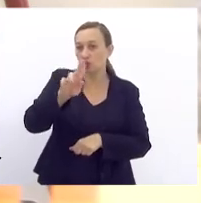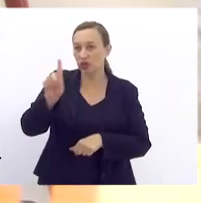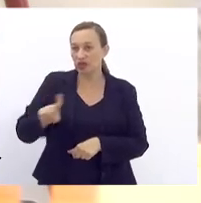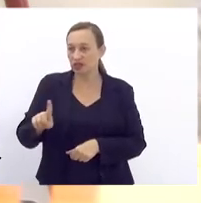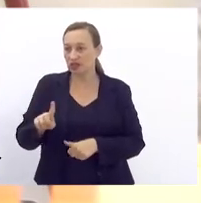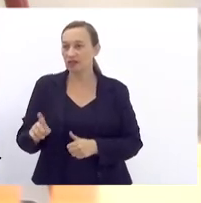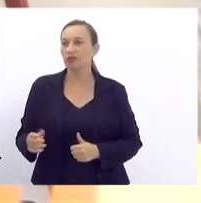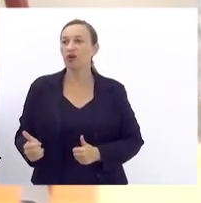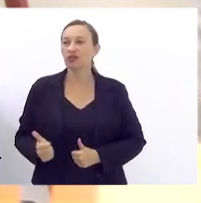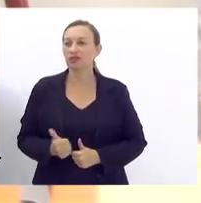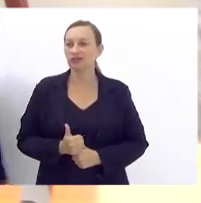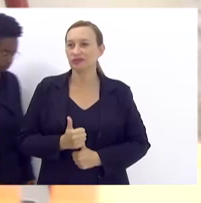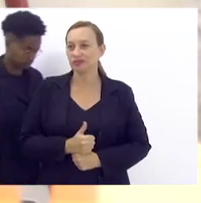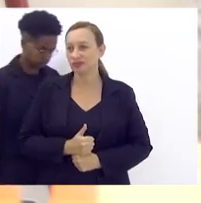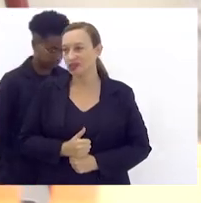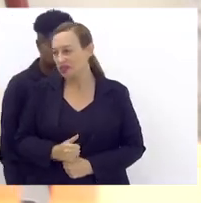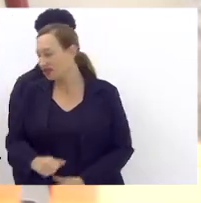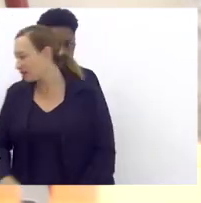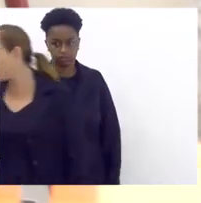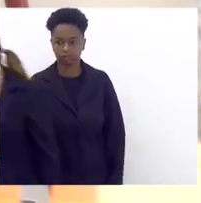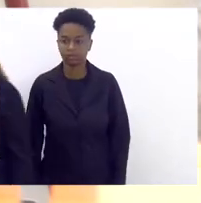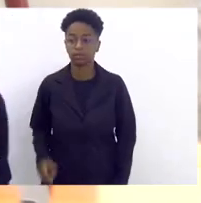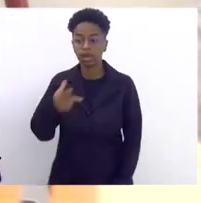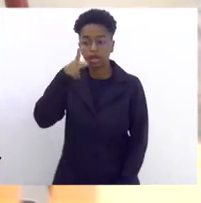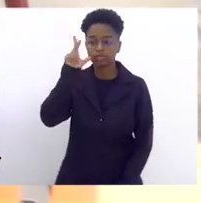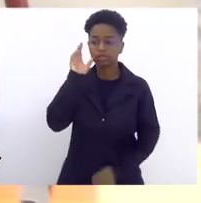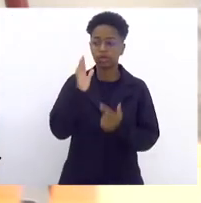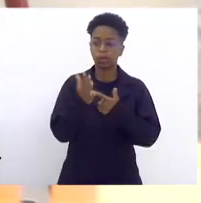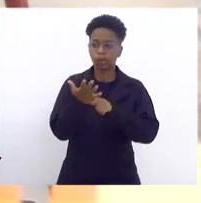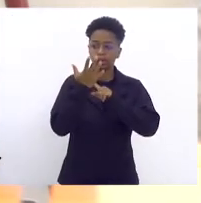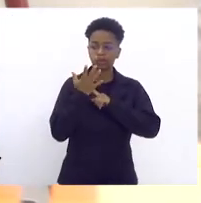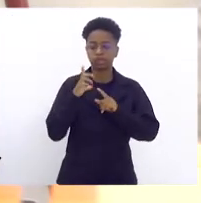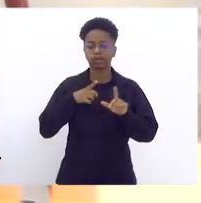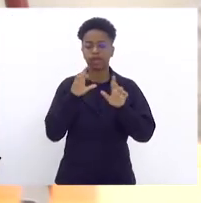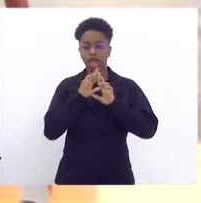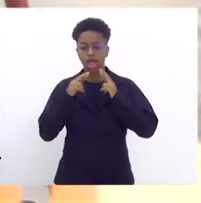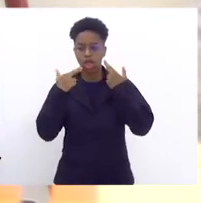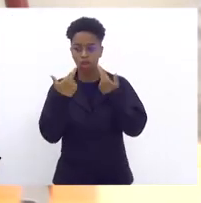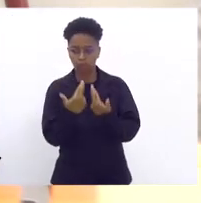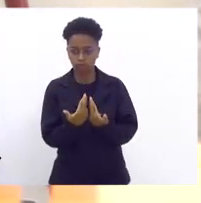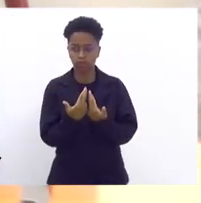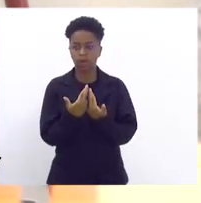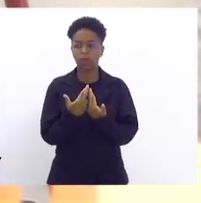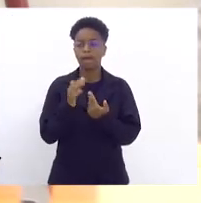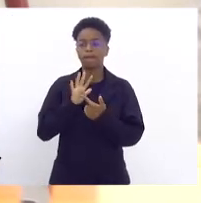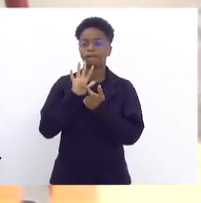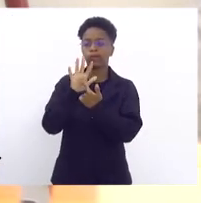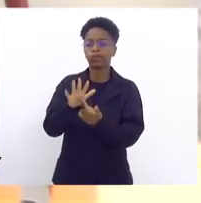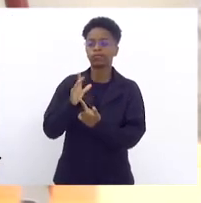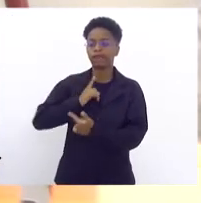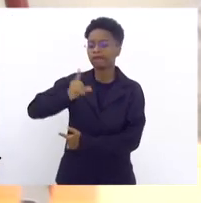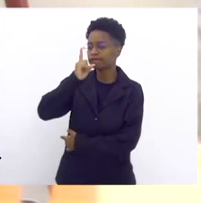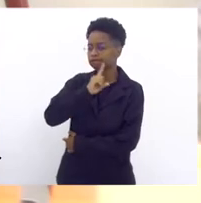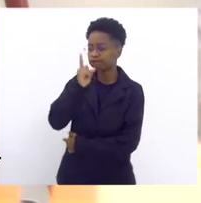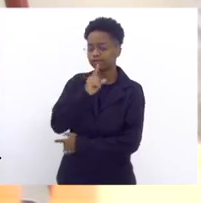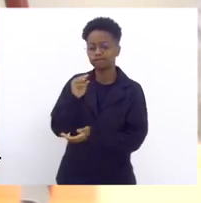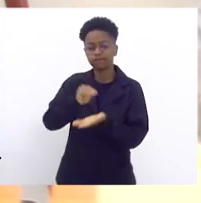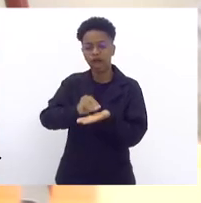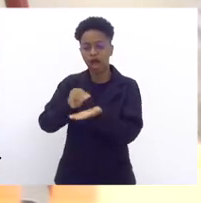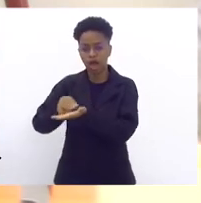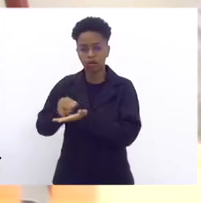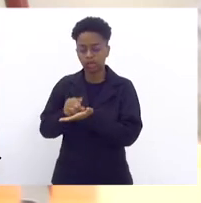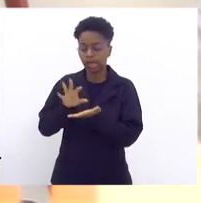ontem vamos lá numa reunião que fizemos e que há uma um déficit de